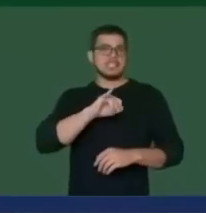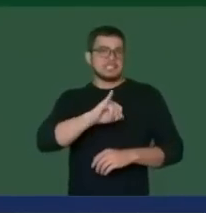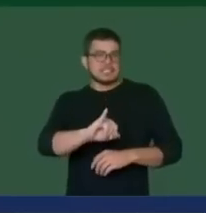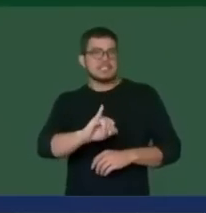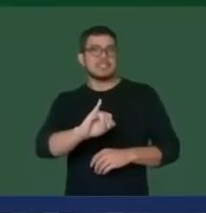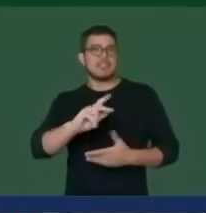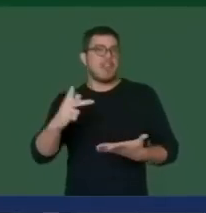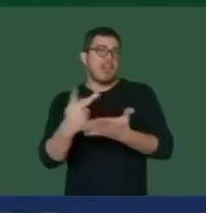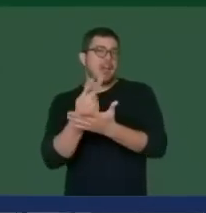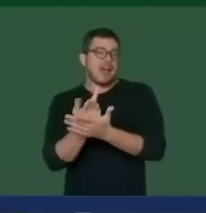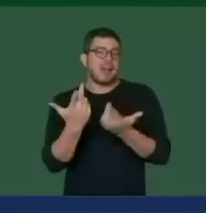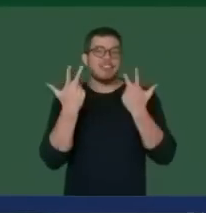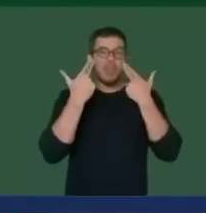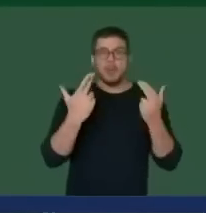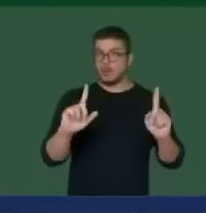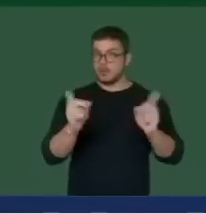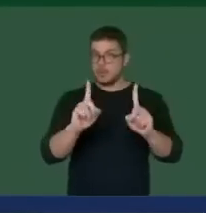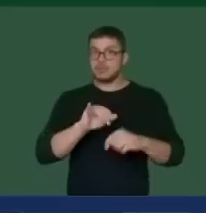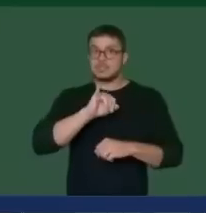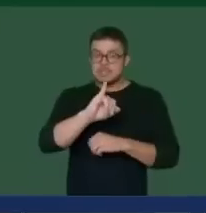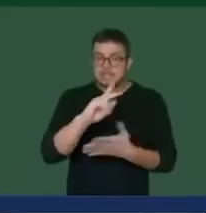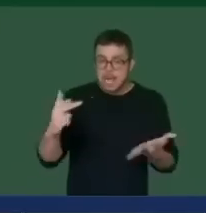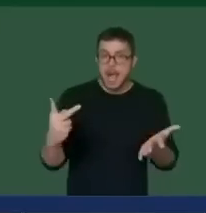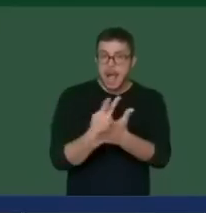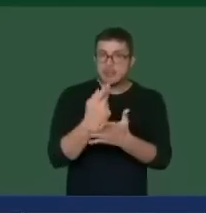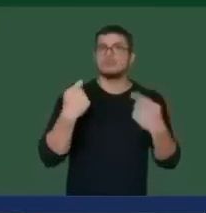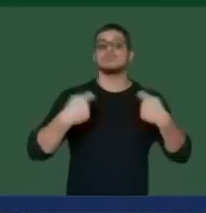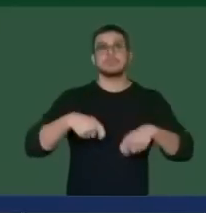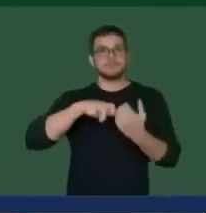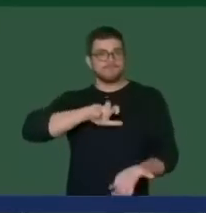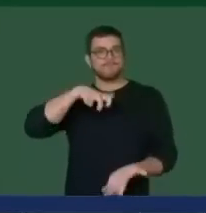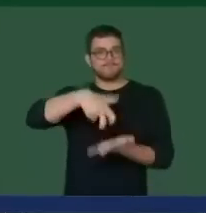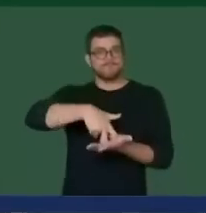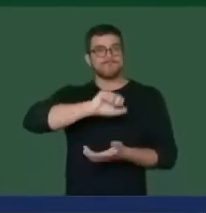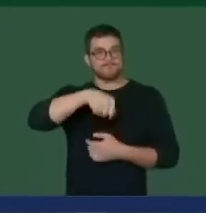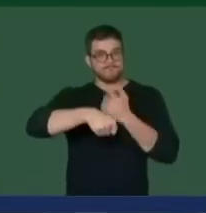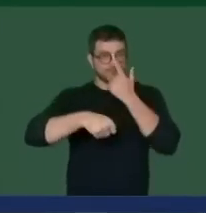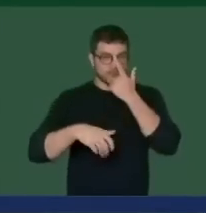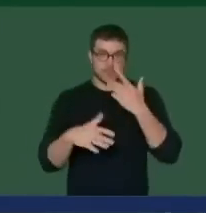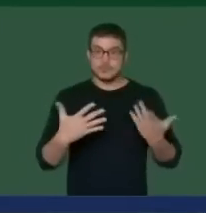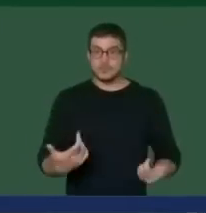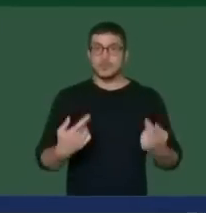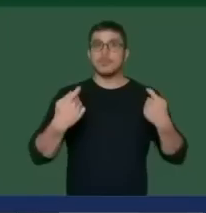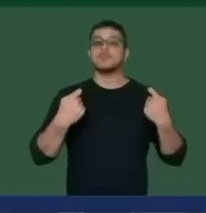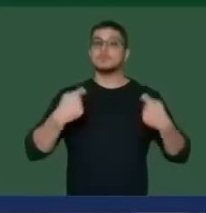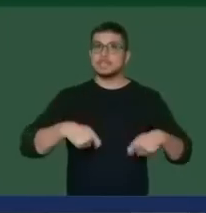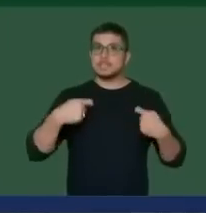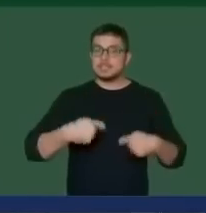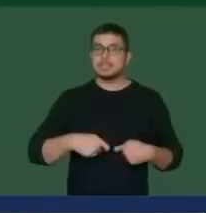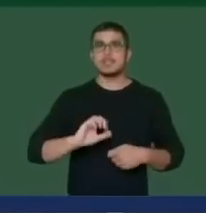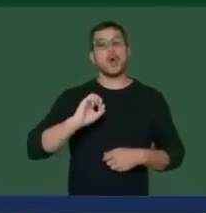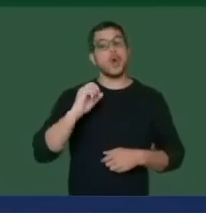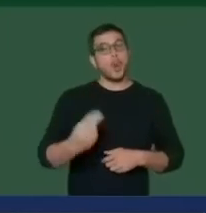feito. Quem faz errado deve pagar, responder por seus delitos ou provar a inocência e ter o direito de seguir